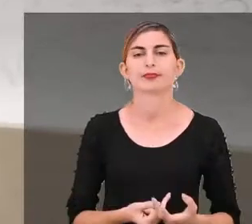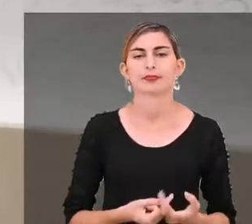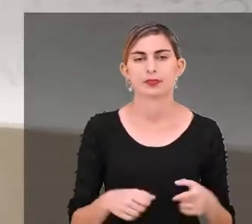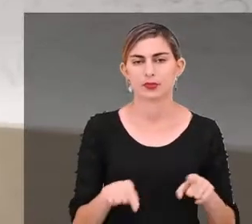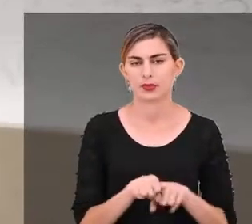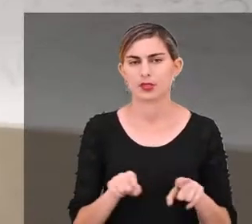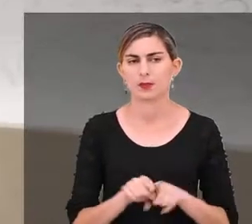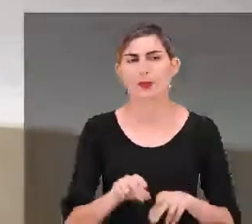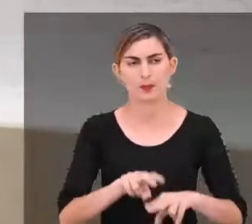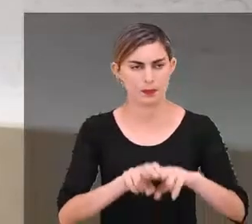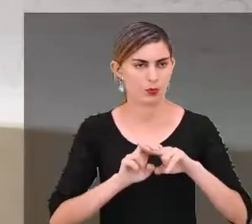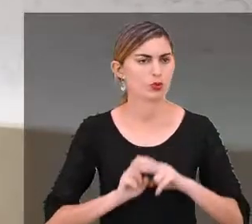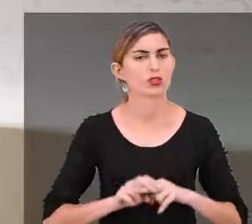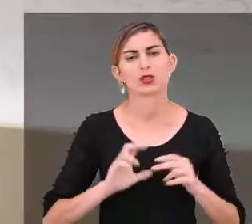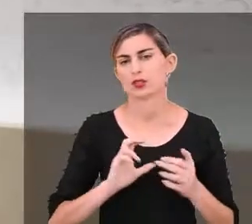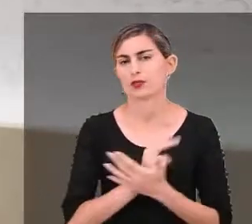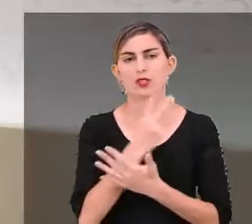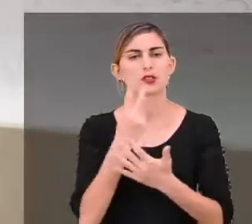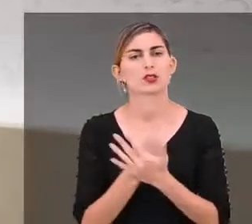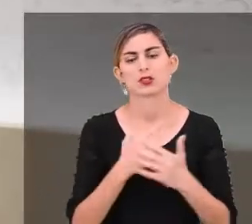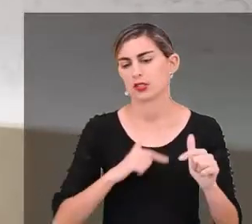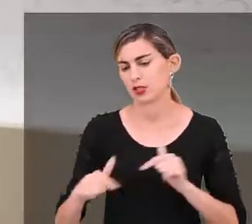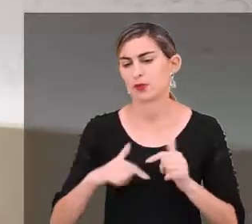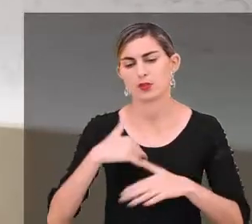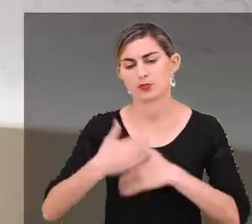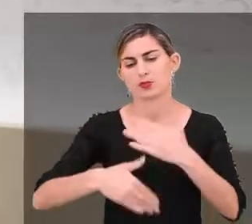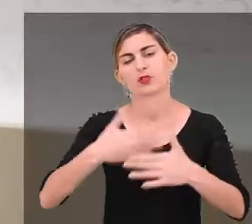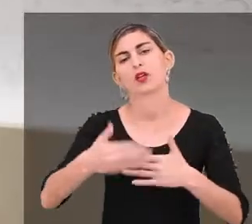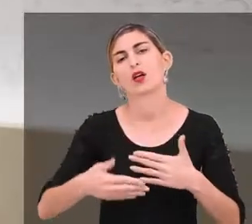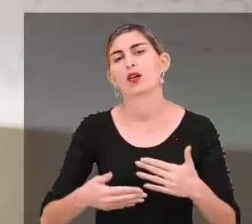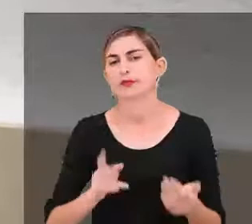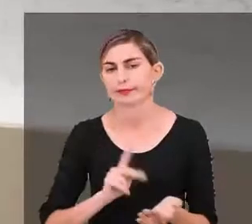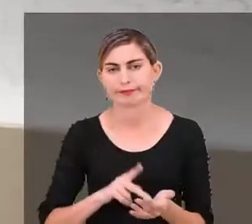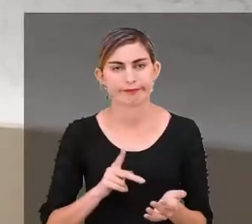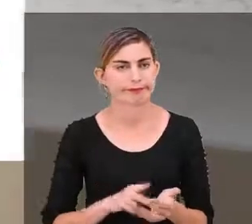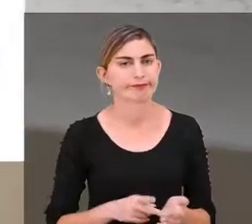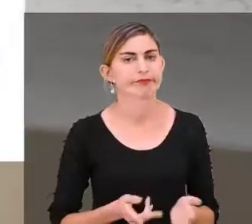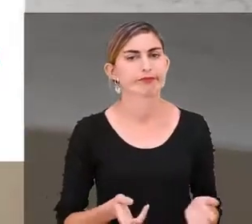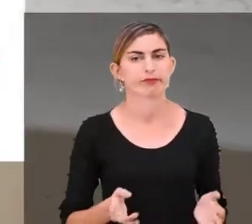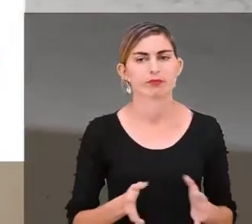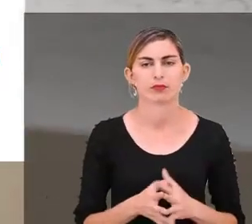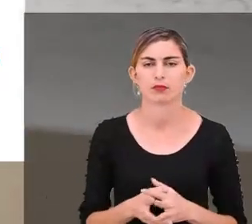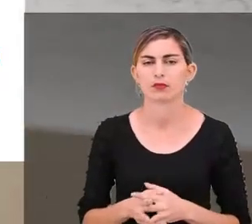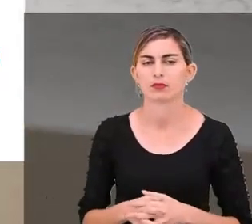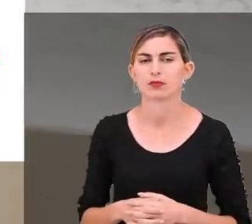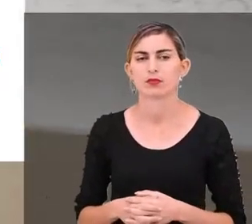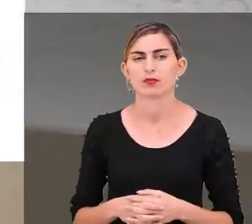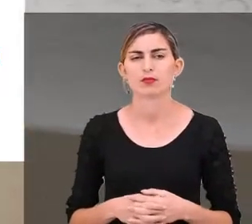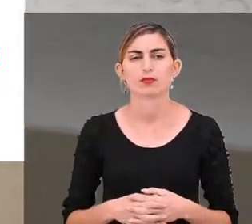Com relação às causas dos acidentes de trabalho, as consequências, na verdade,